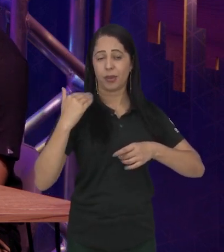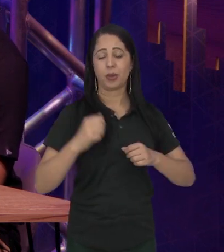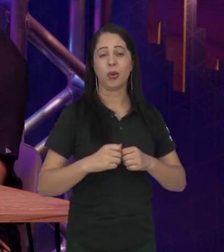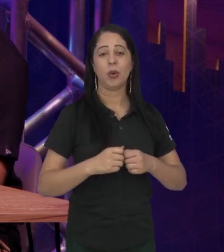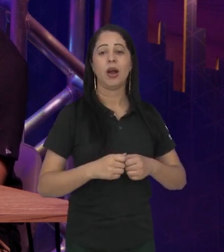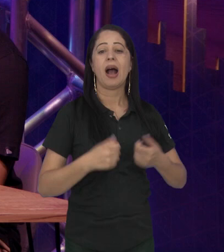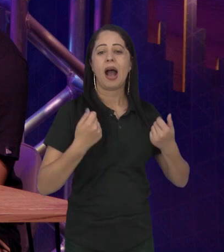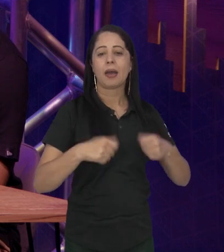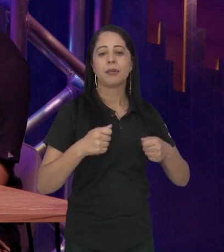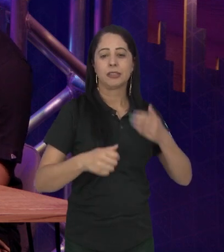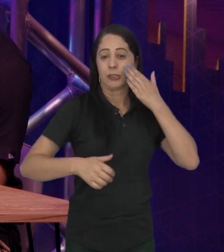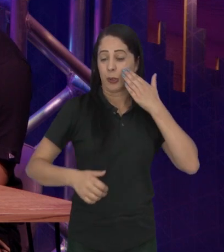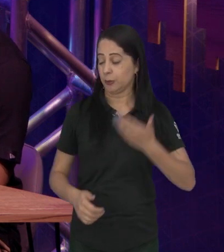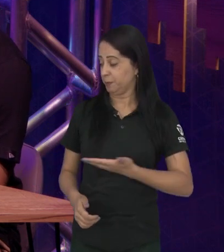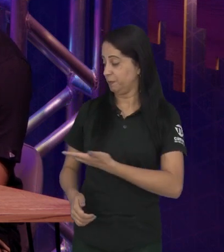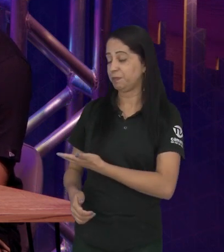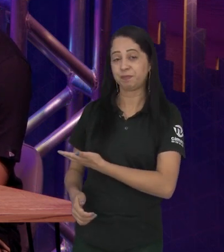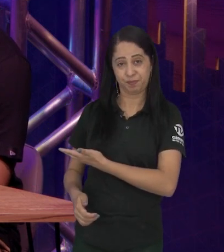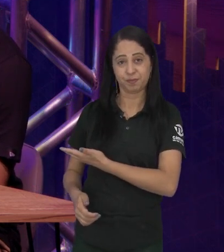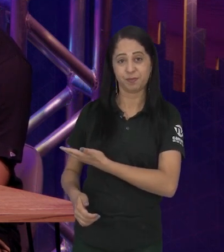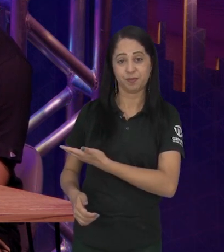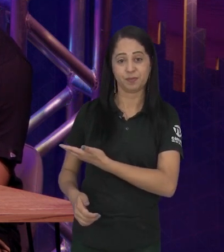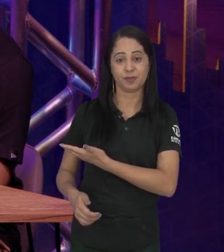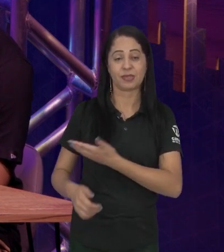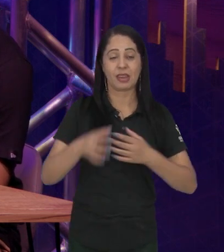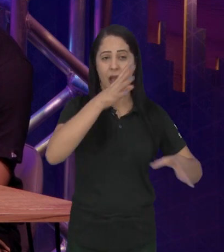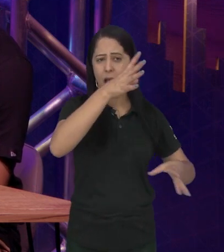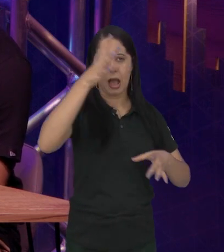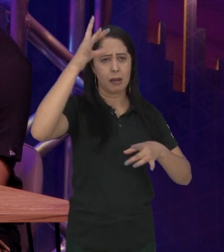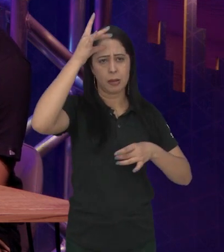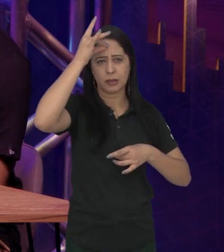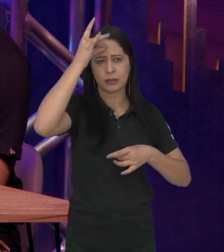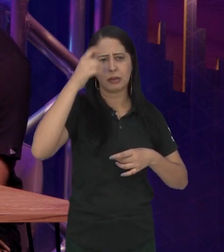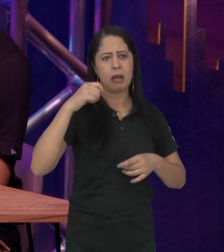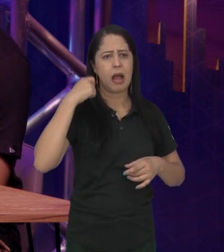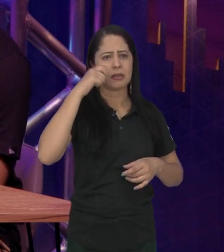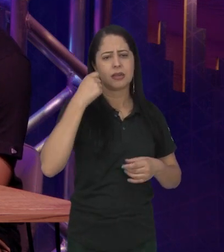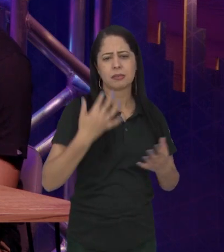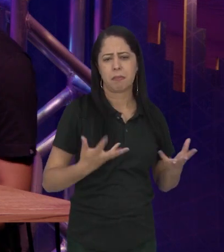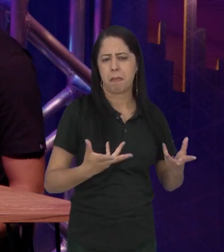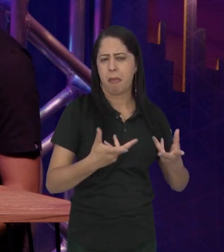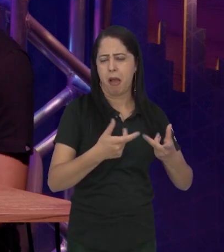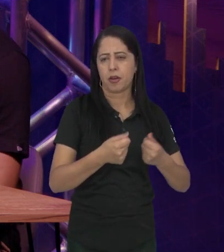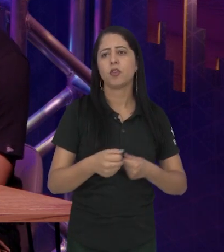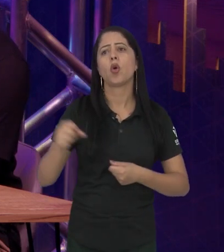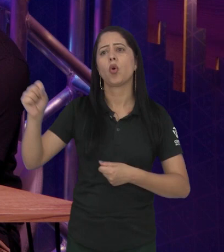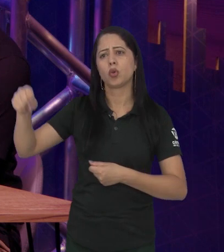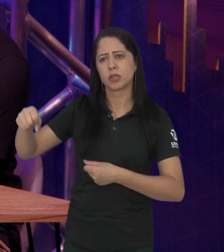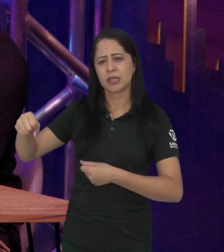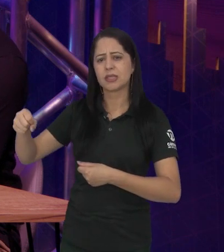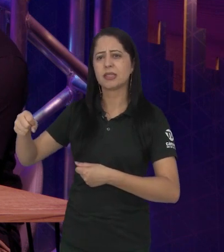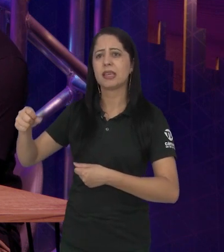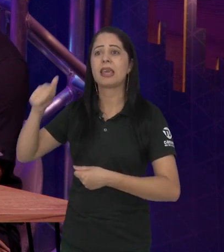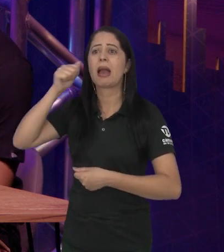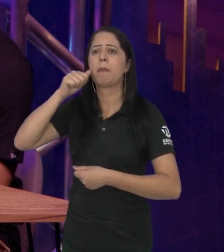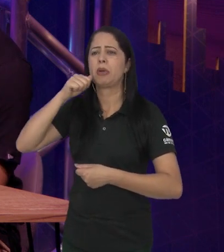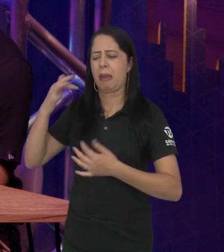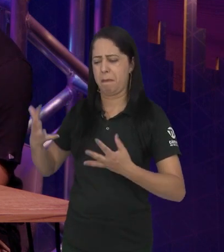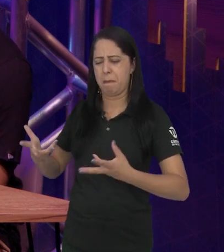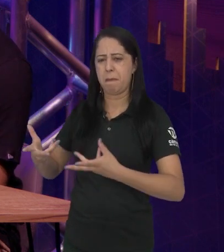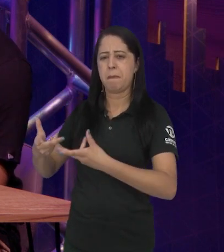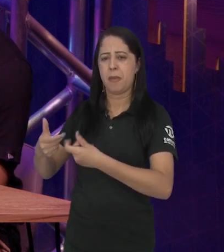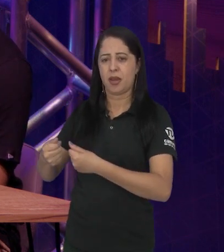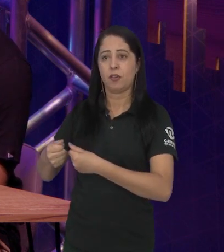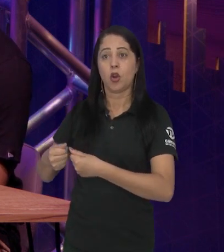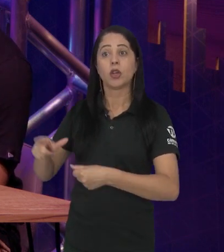você convencer o público de que a você Ana é a de pessoa. Armas, né? Isso, maravilhosa atuou, também. interpretou a Mary em Blonde. Exatamente. Tá